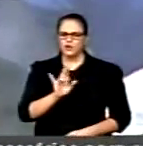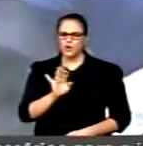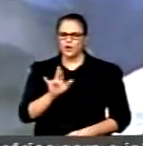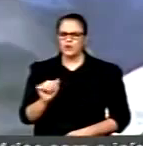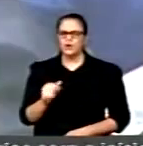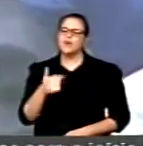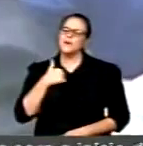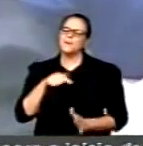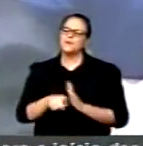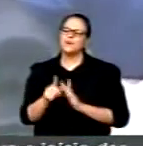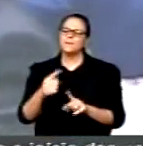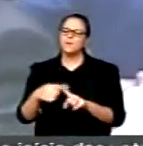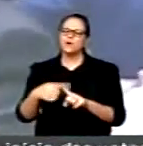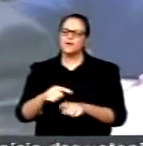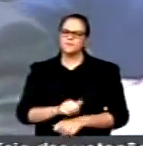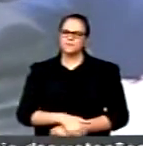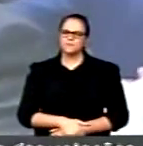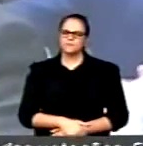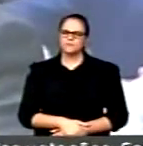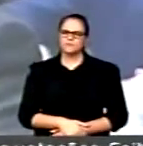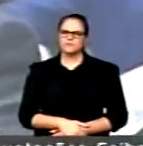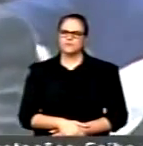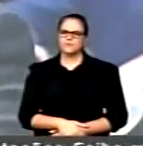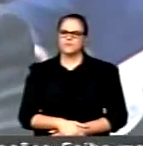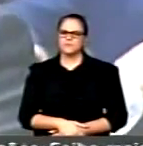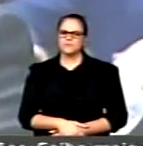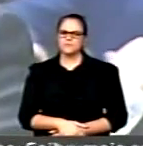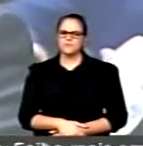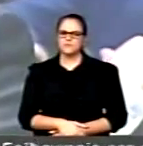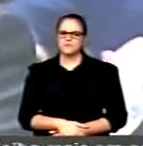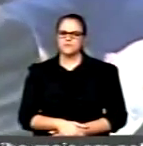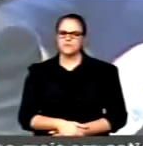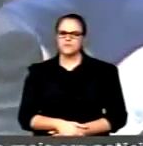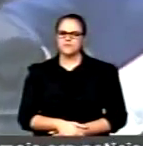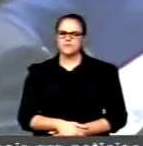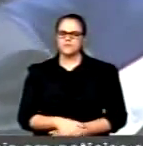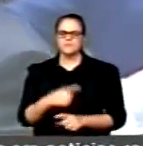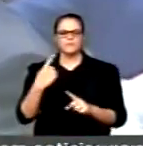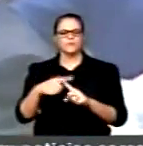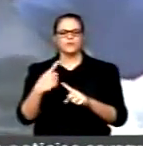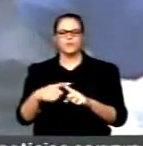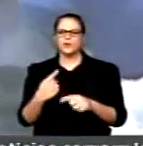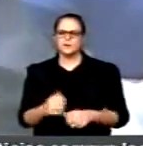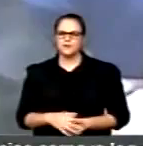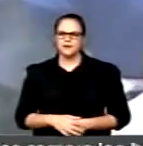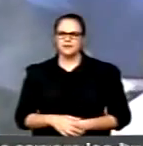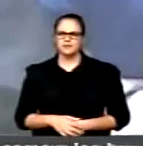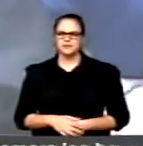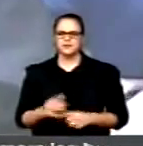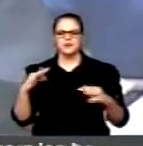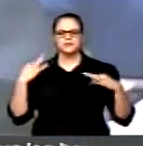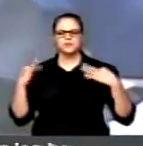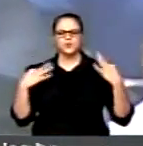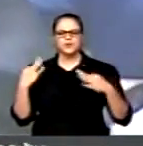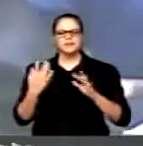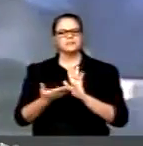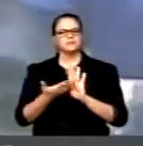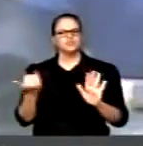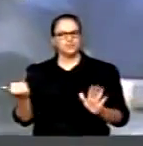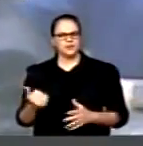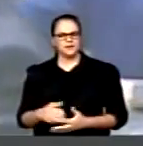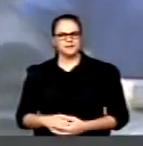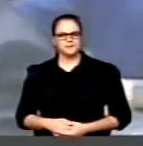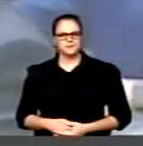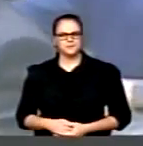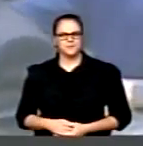por que isso? Por que é que nós tiramos a isenção da área de turismo